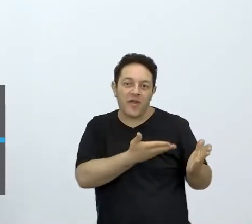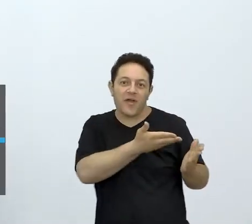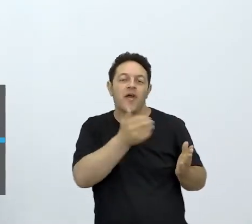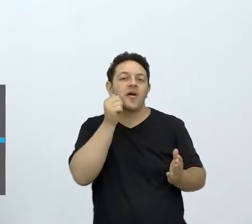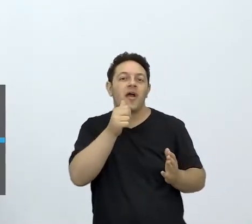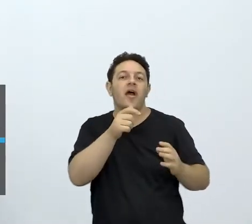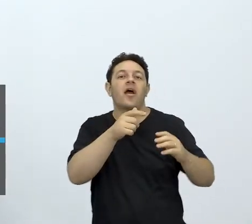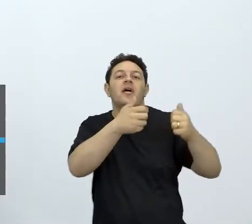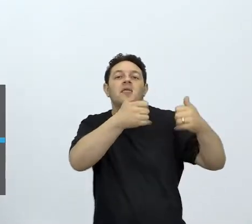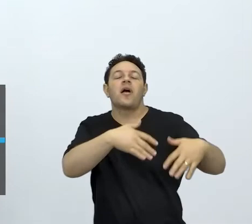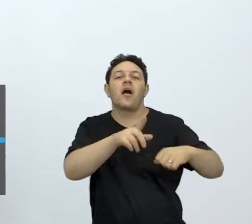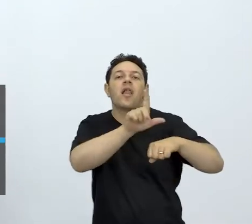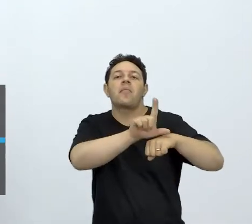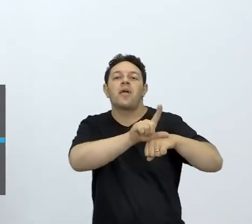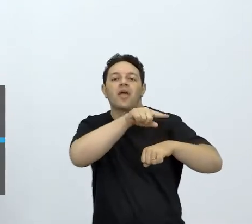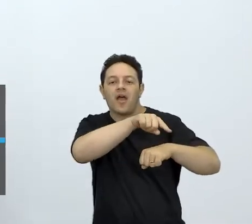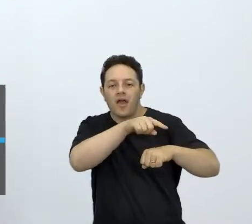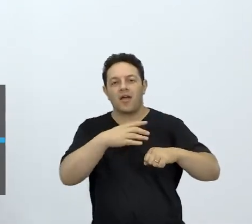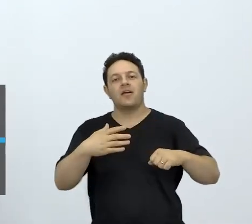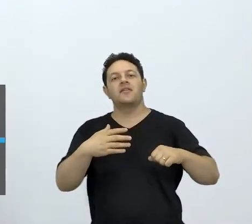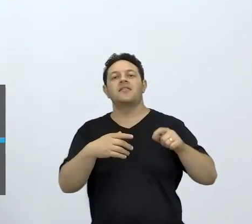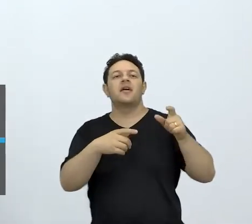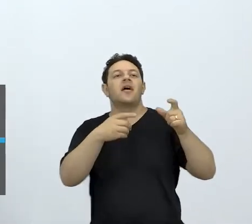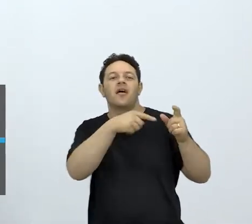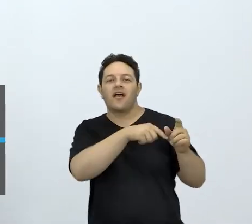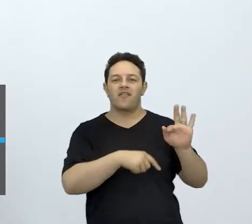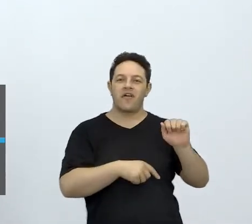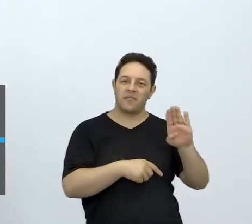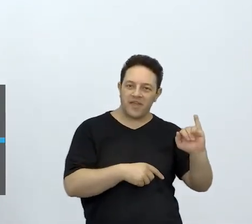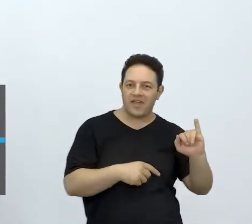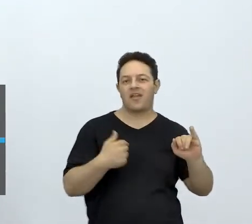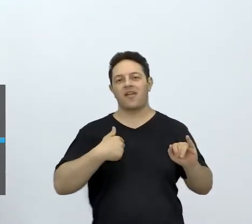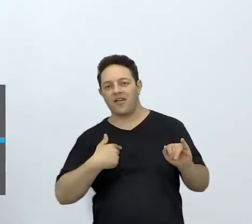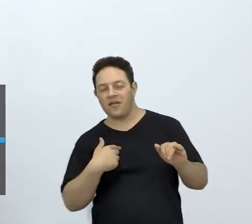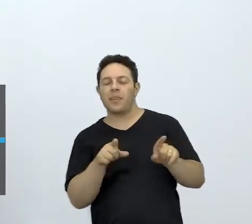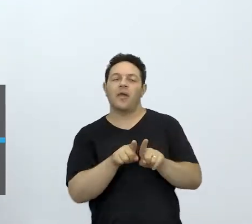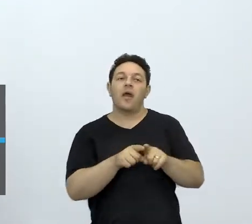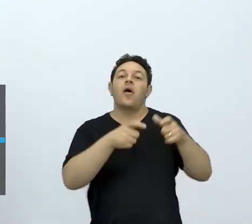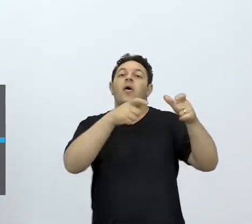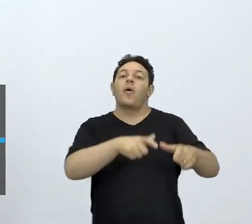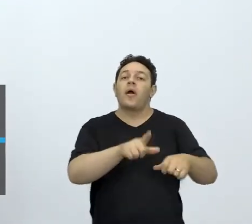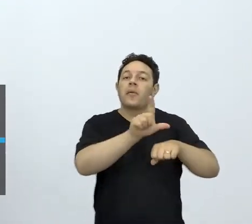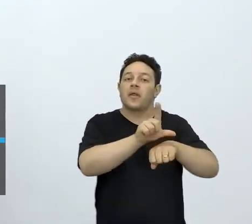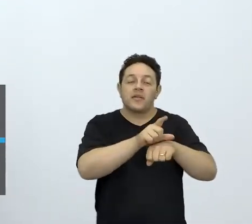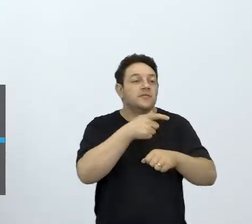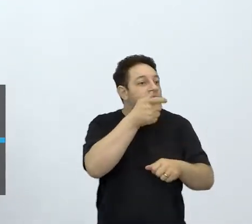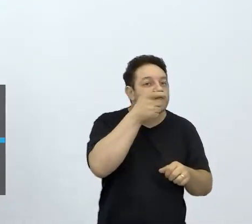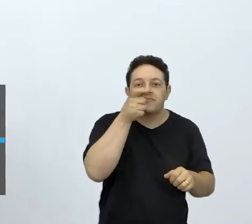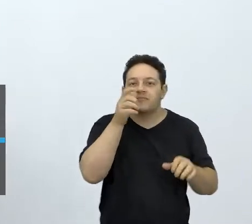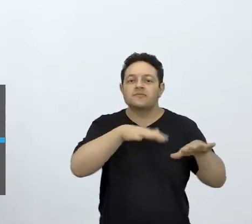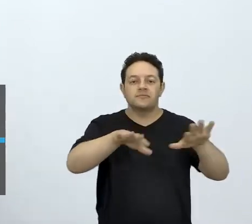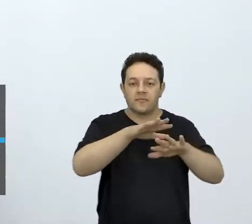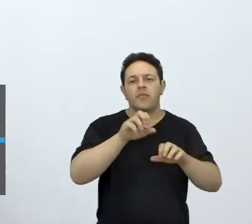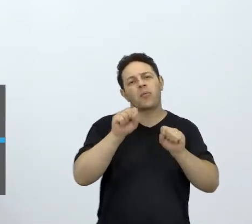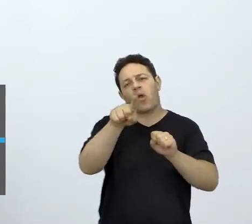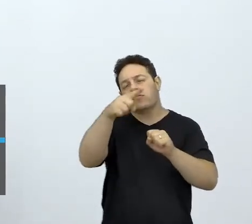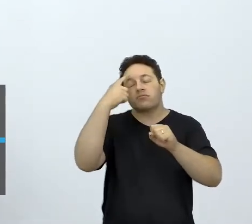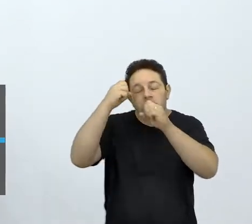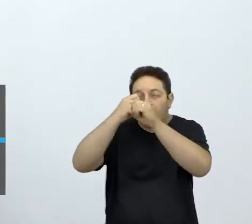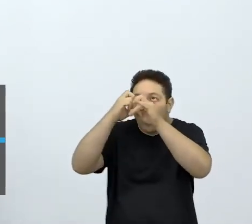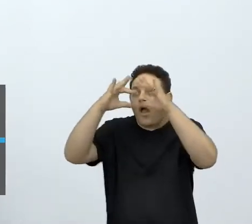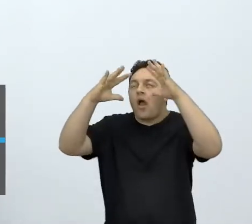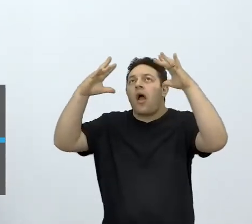da liberdade, né, a partir da minha visão, da visão da Fabi. Se vocês podem imaginar como é